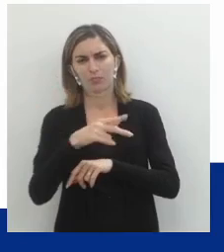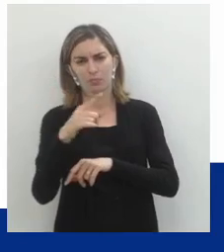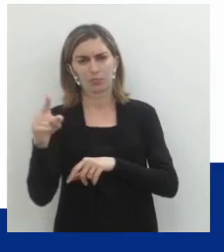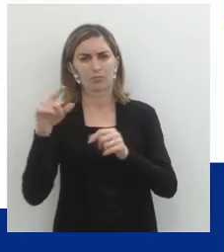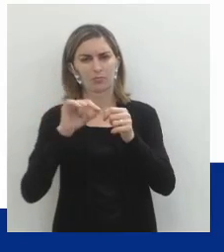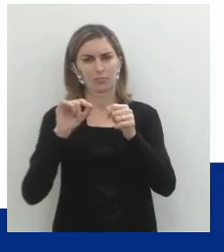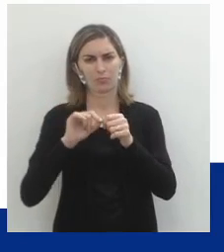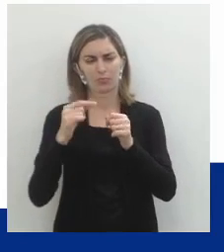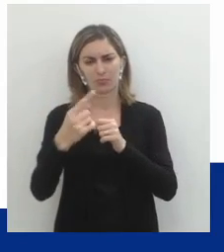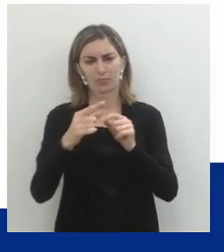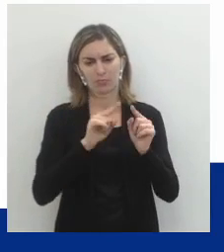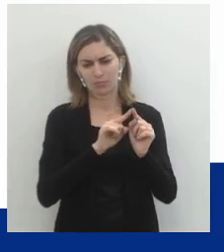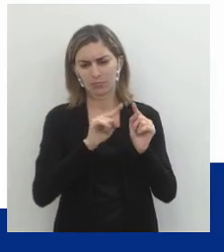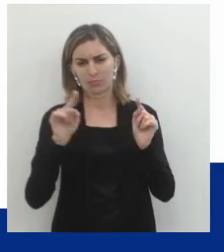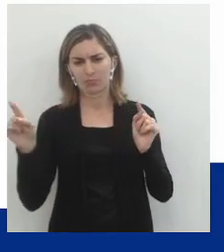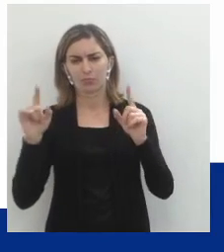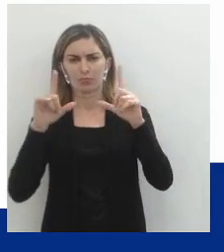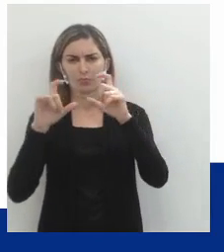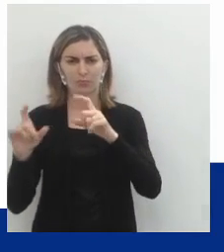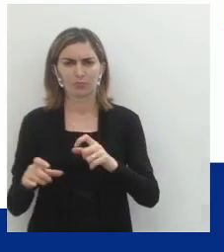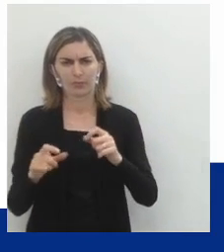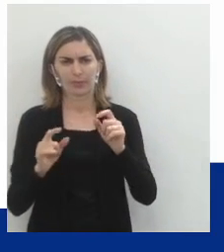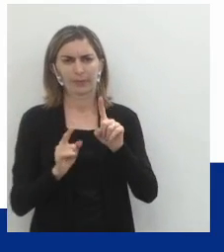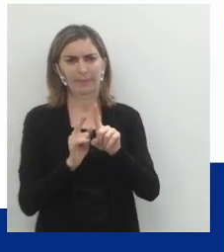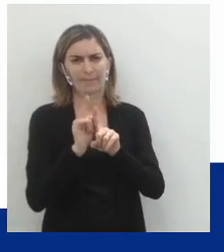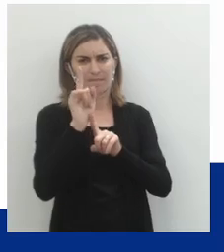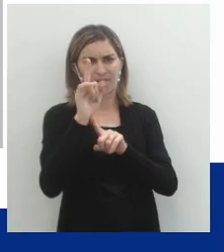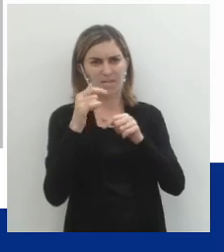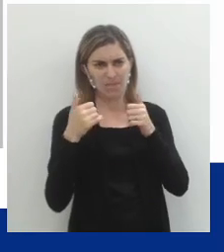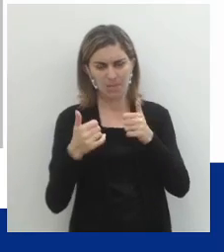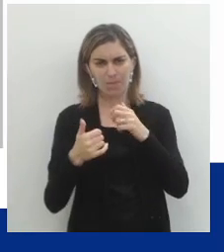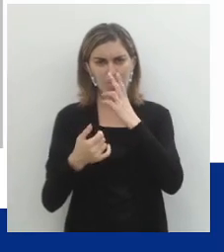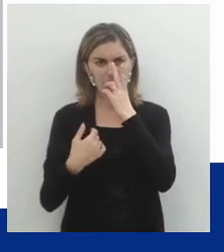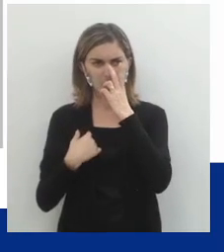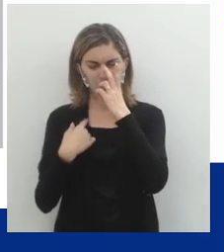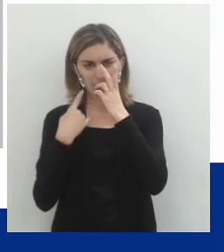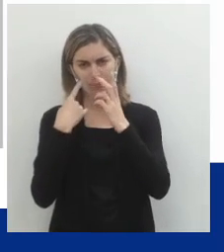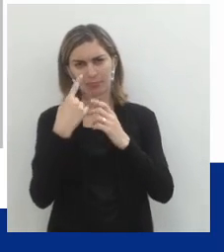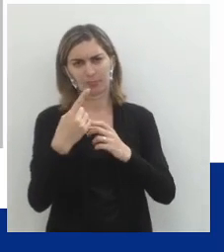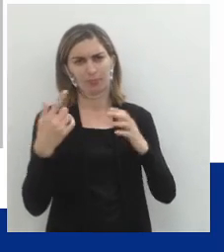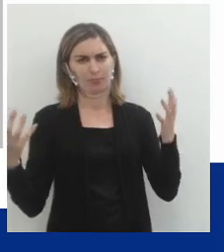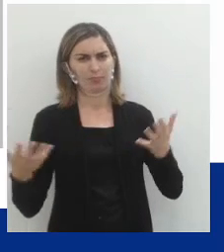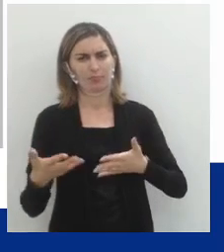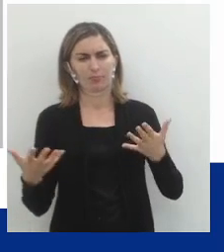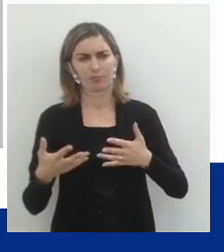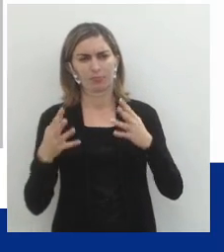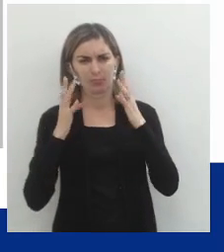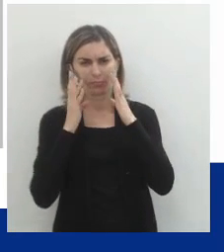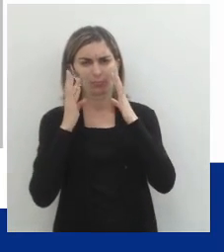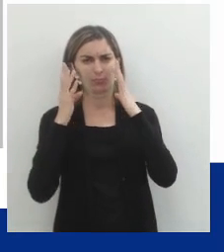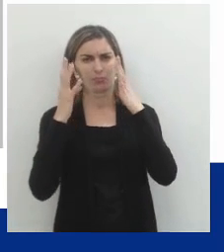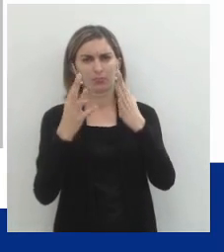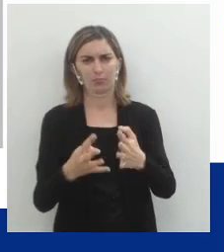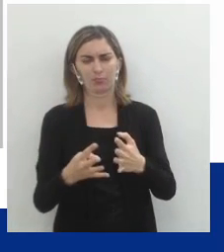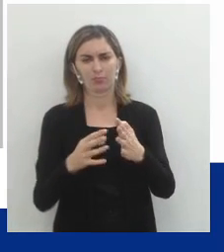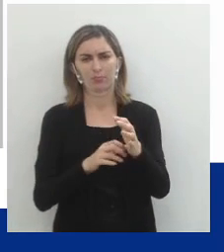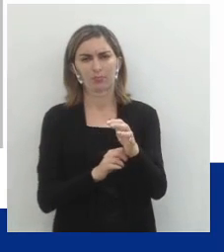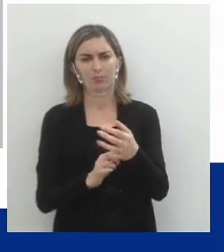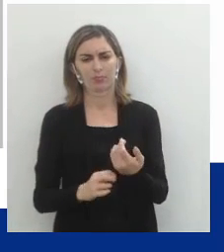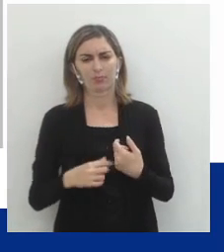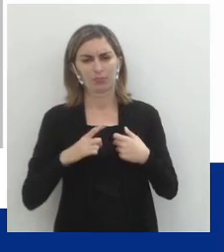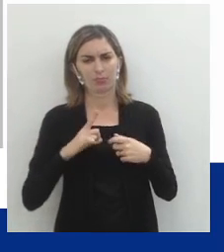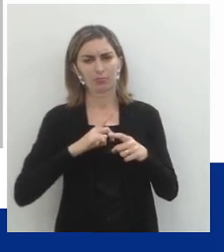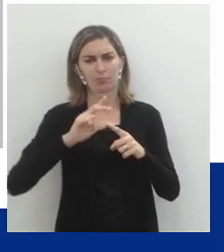fazendo com que esse deslocamento das imagens ele altere, beleza? Olha só. Agora, preste atenção que eu